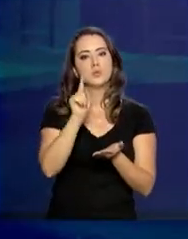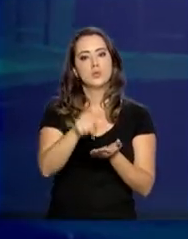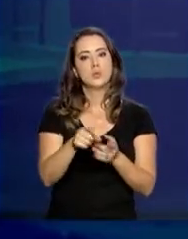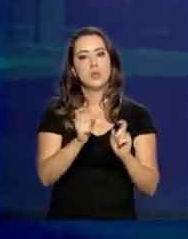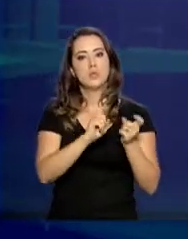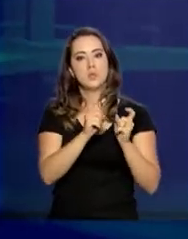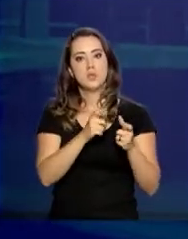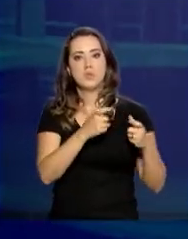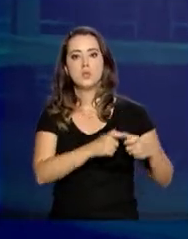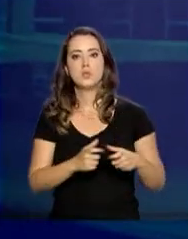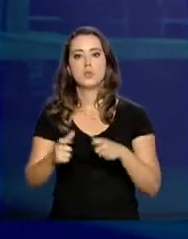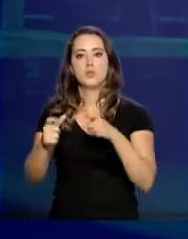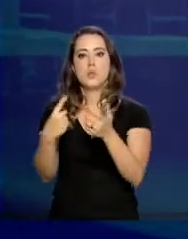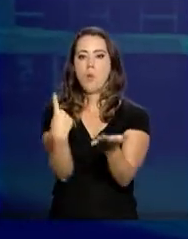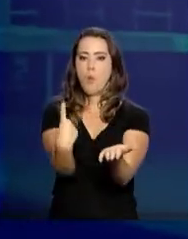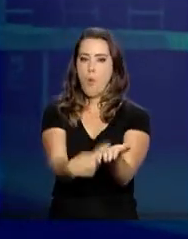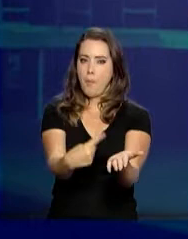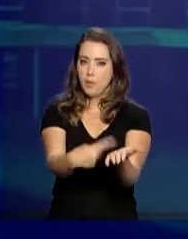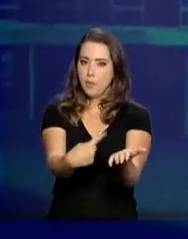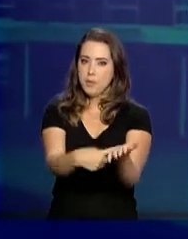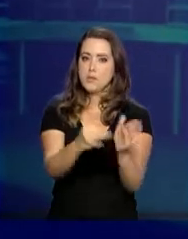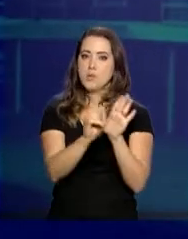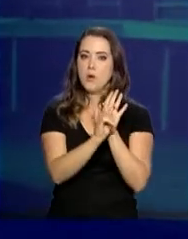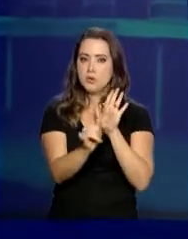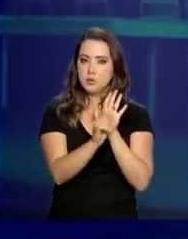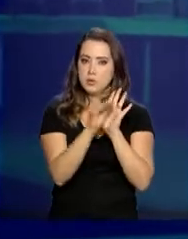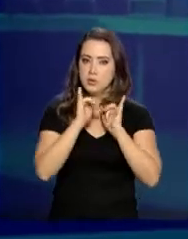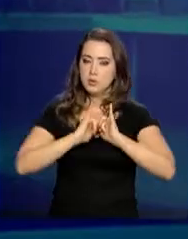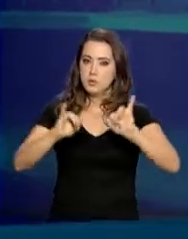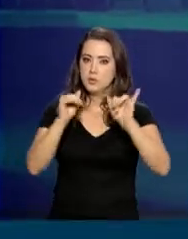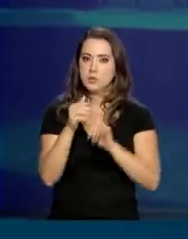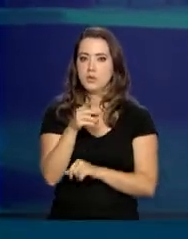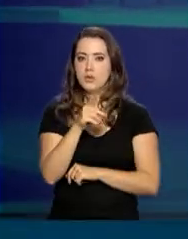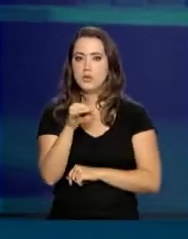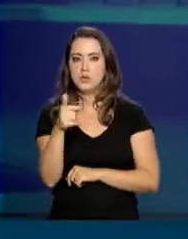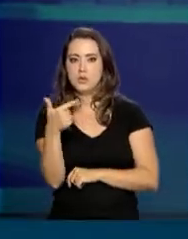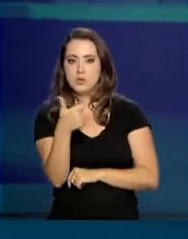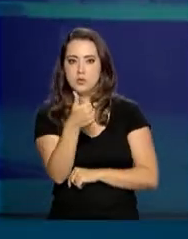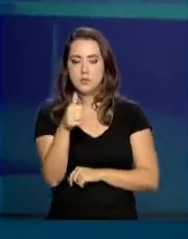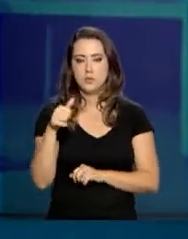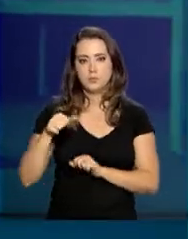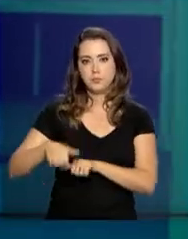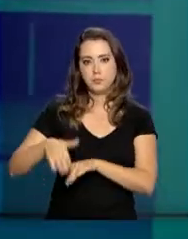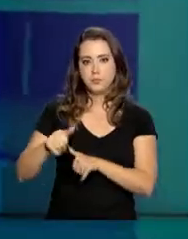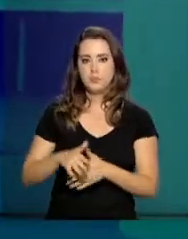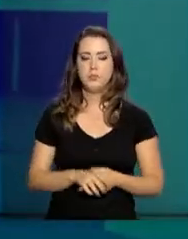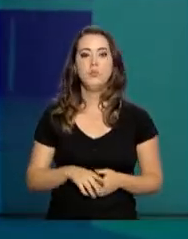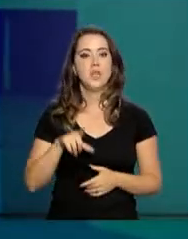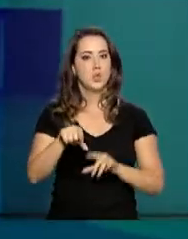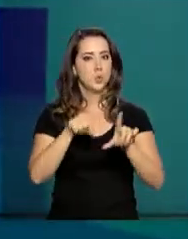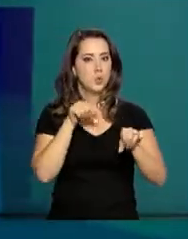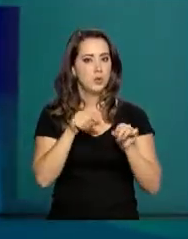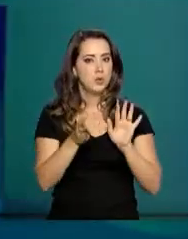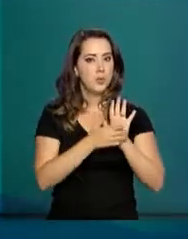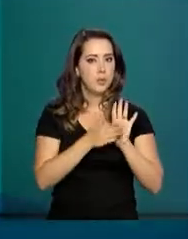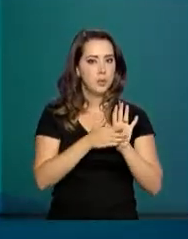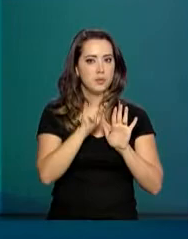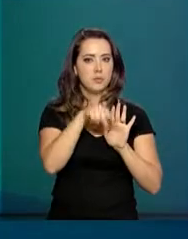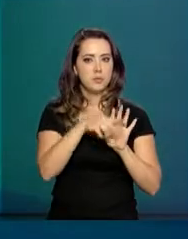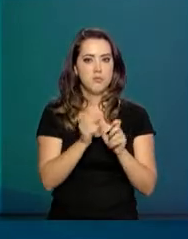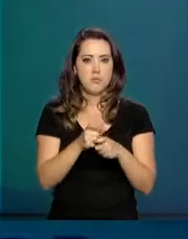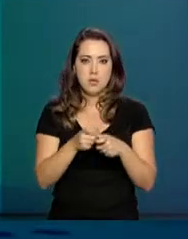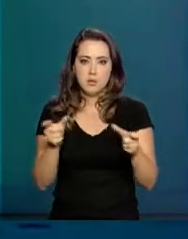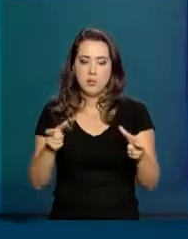aos gestores locais que fizerem adesão ao edital divulgado no último dia 21 de setembro. Serão selecionadas propostas